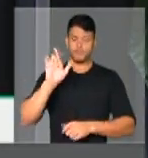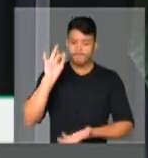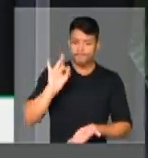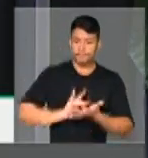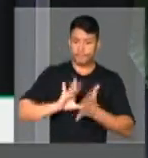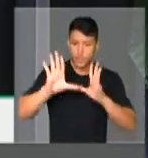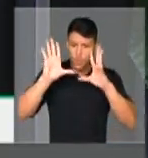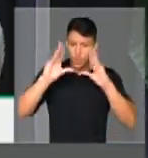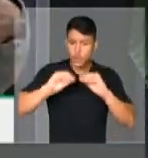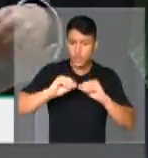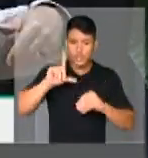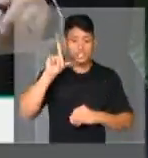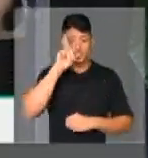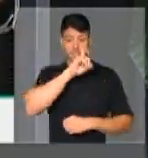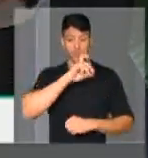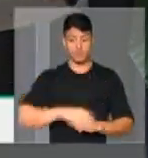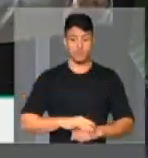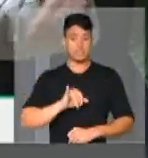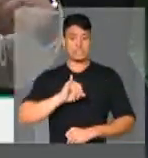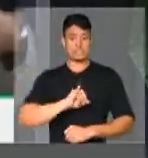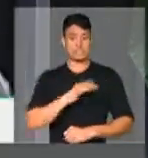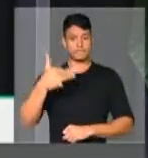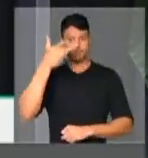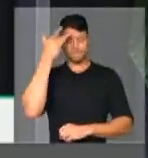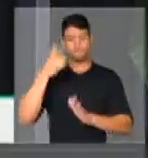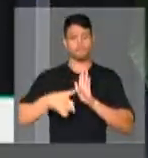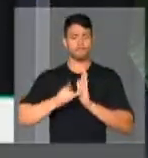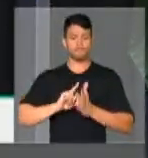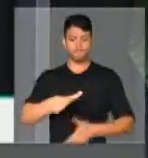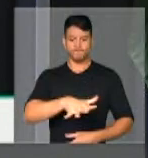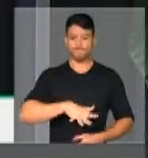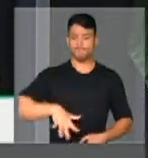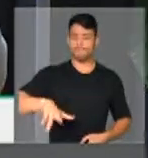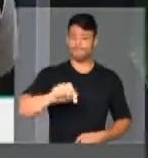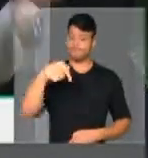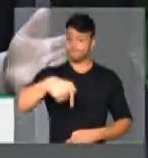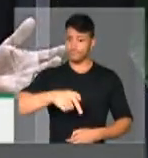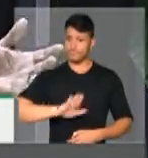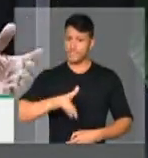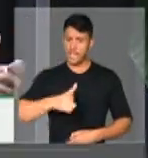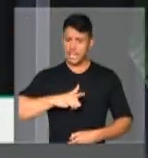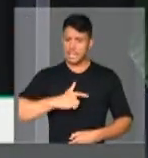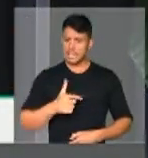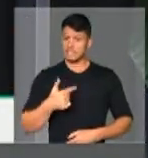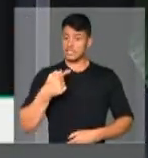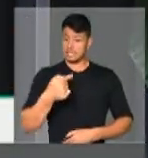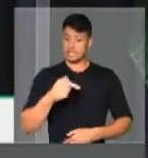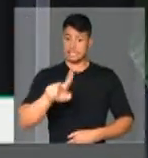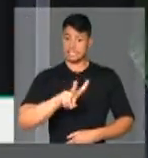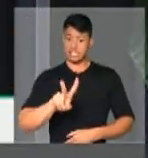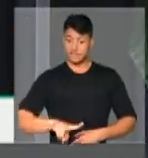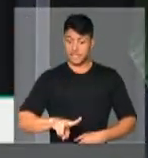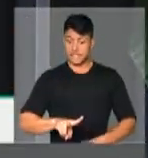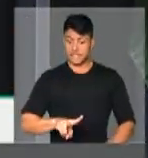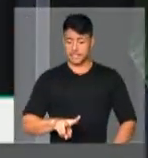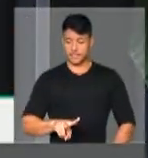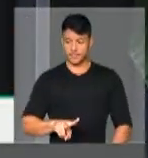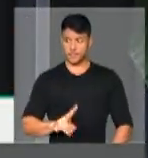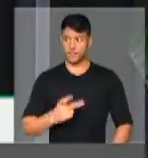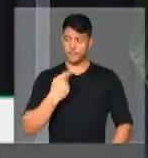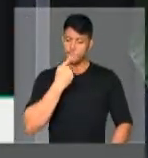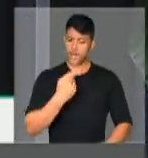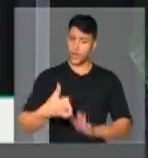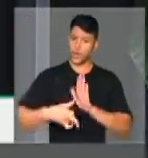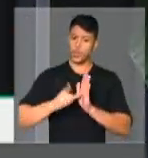alguém que, reiteradamente, aqui nesse espaço, durante 7 mandatos,